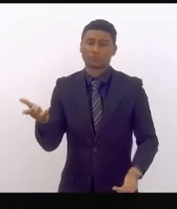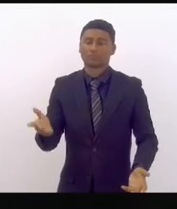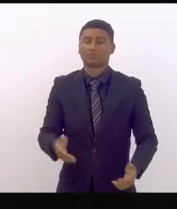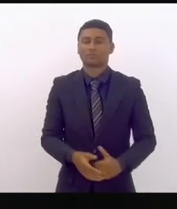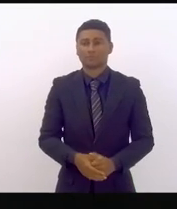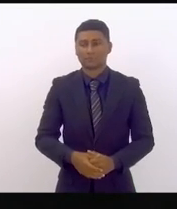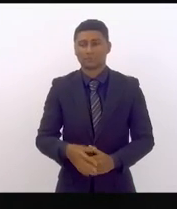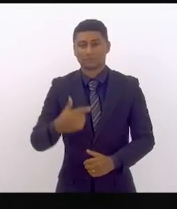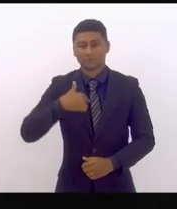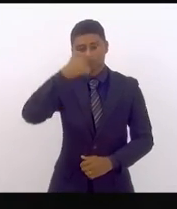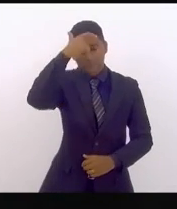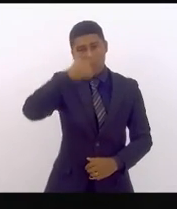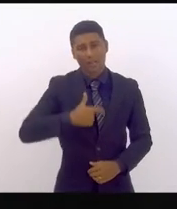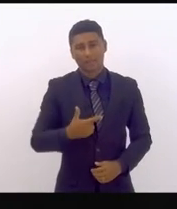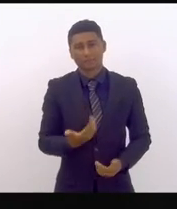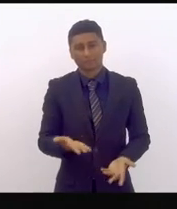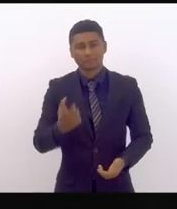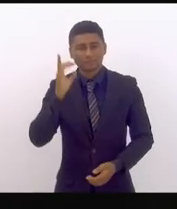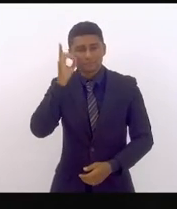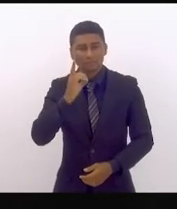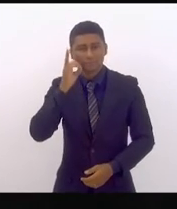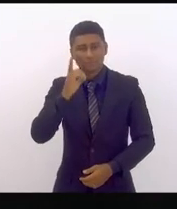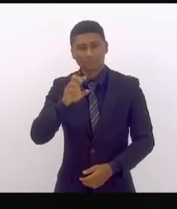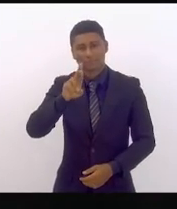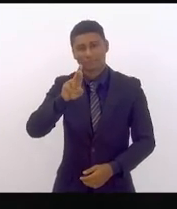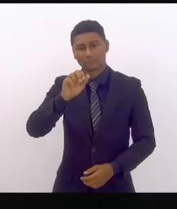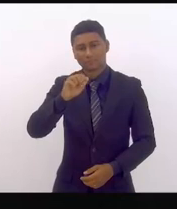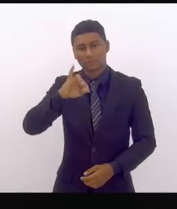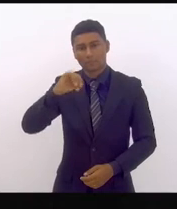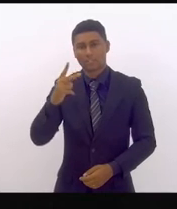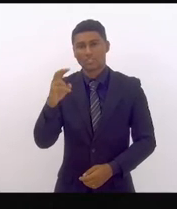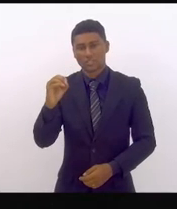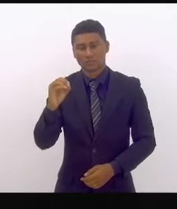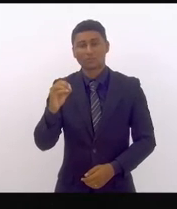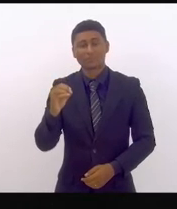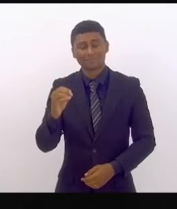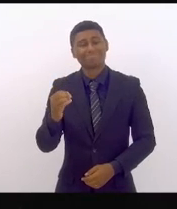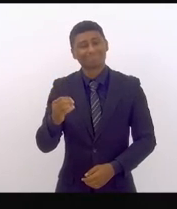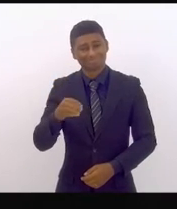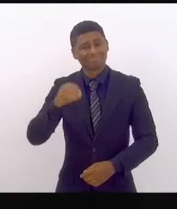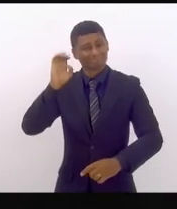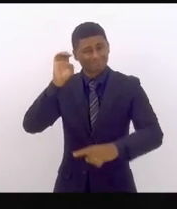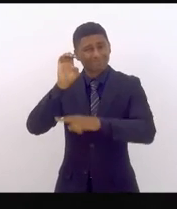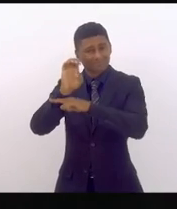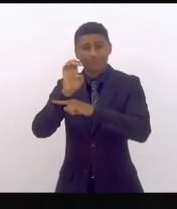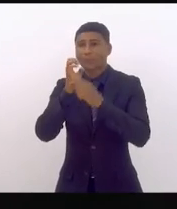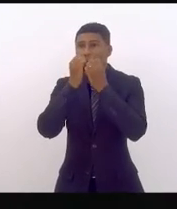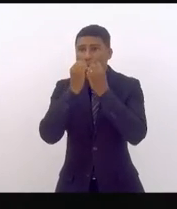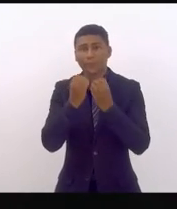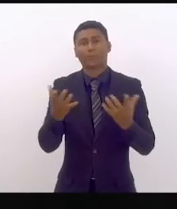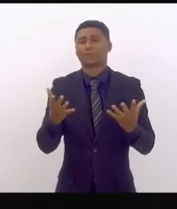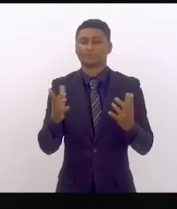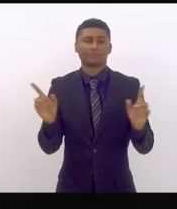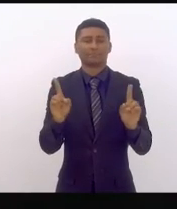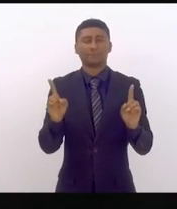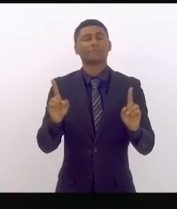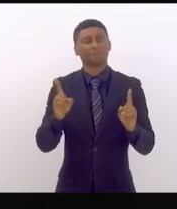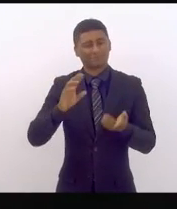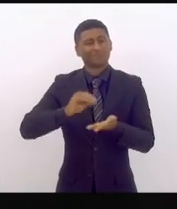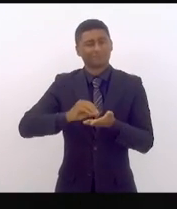é o deputado Giovani Ratinho sei que não está nada bom o nosso estado Ainda tem muito que avançar